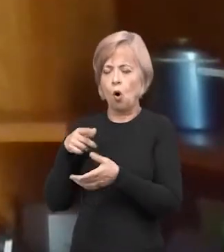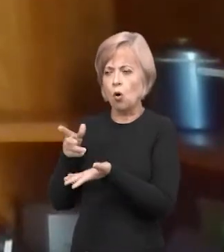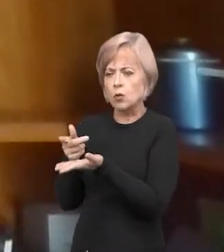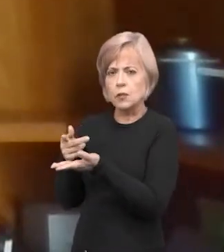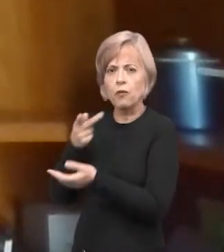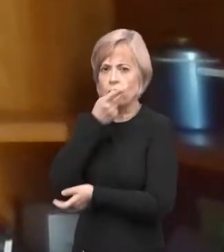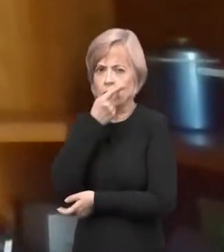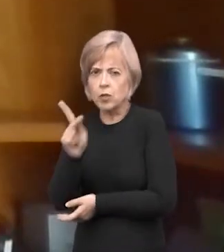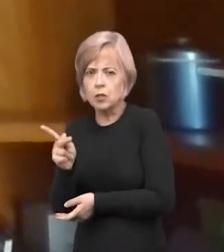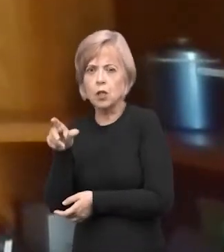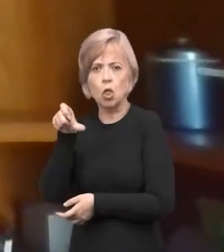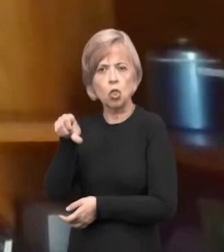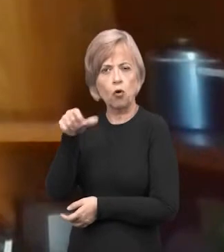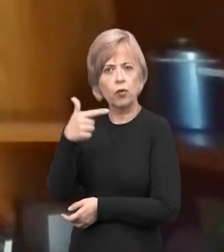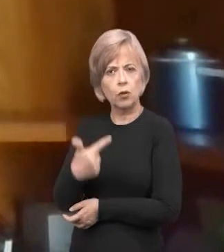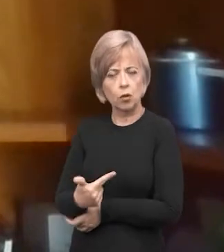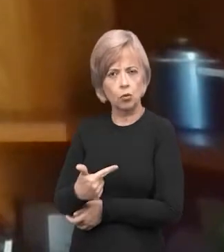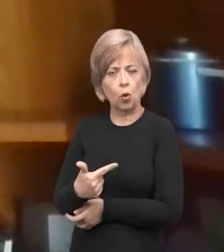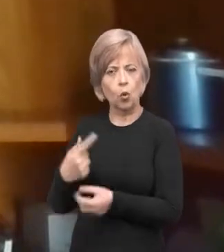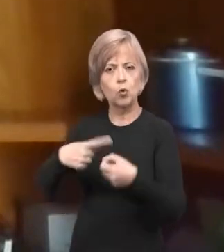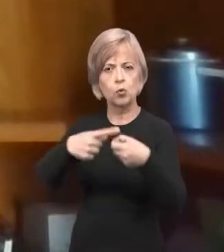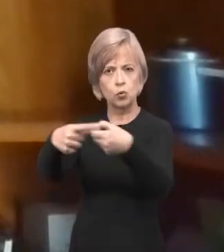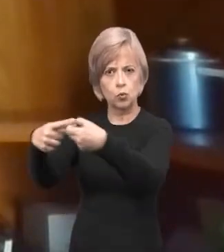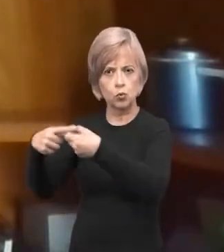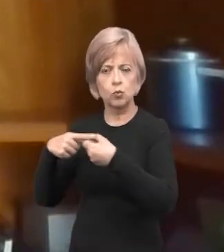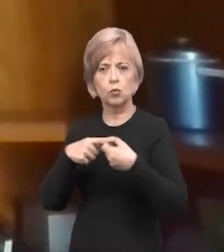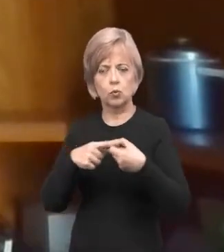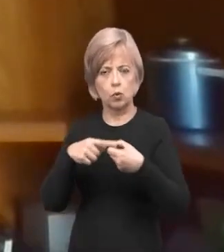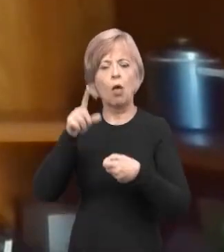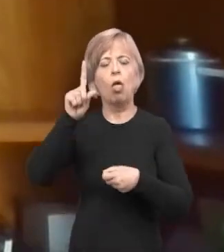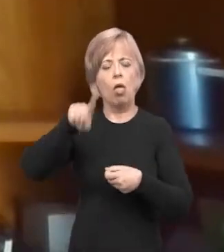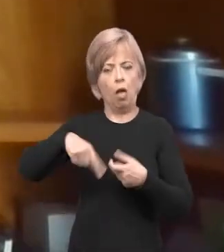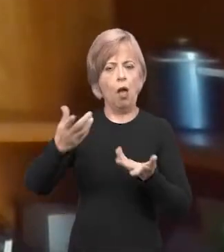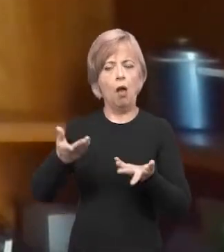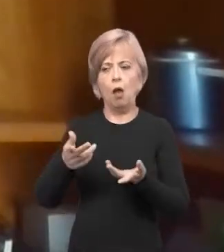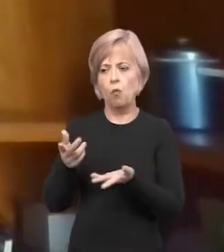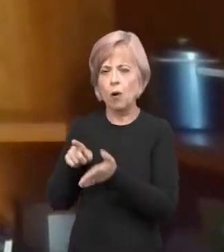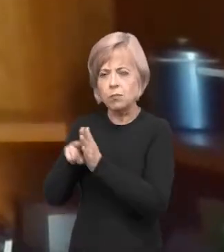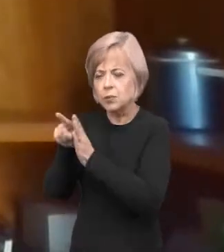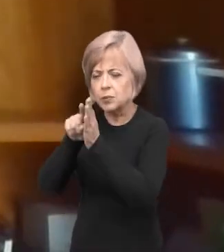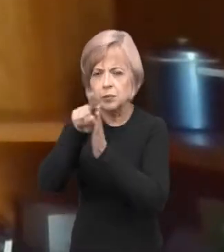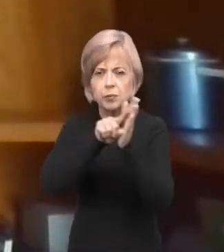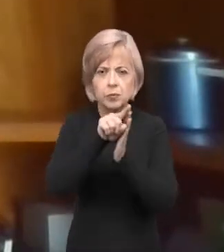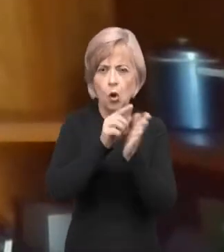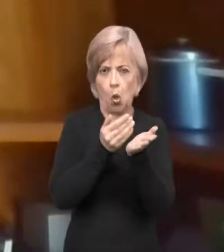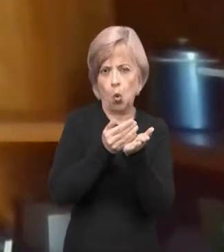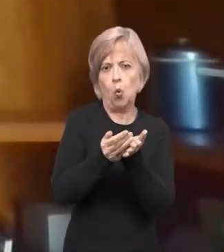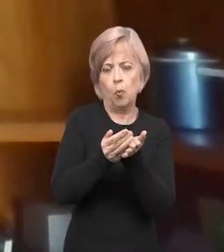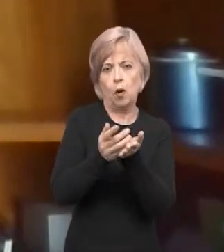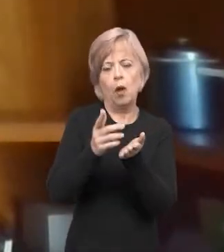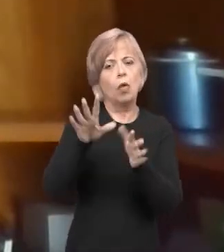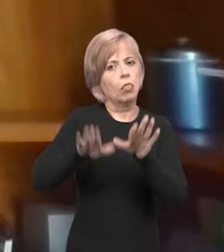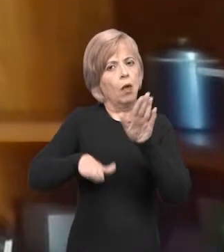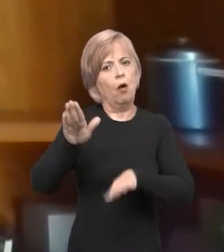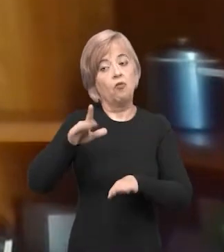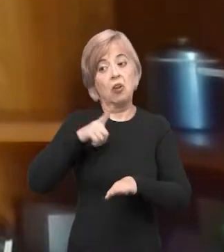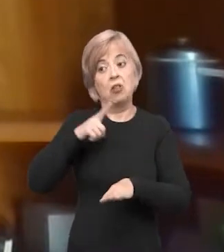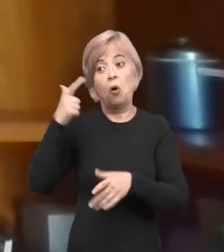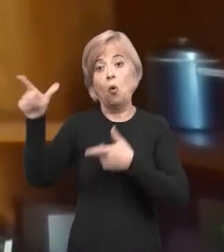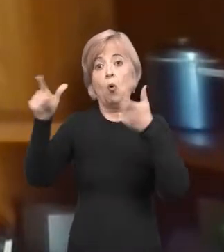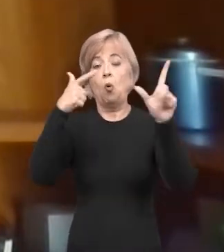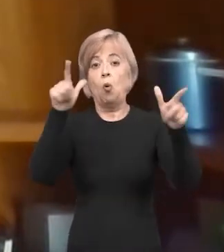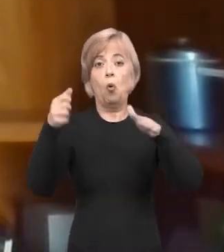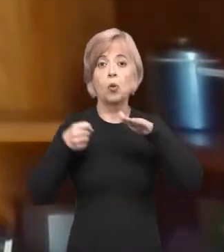92 municípios. É lógico que esse levantamento ele é inicial, porque pode ser que existam outros abrigos que não tenham